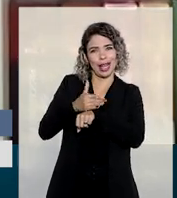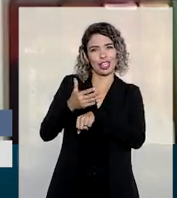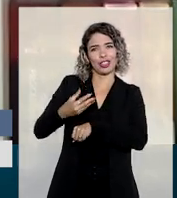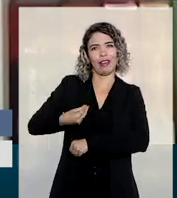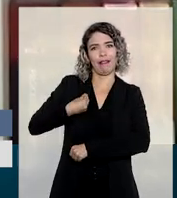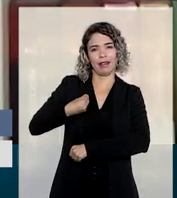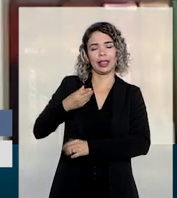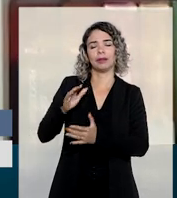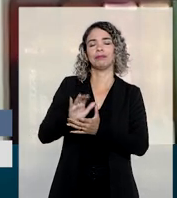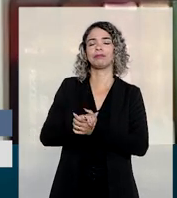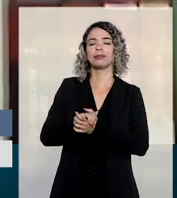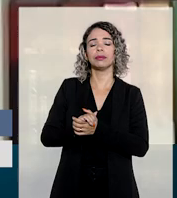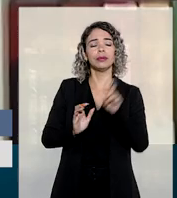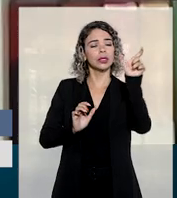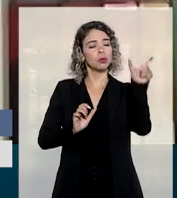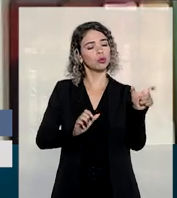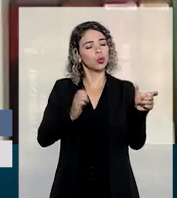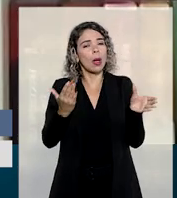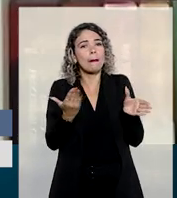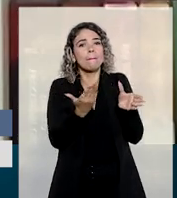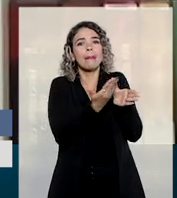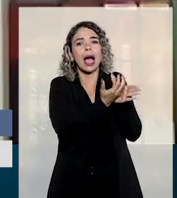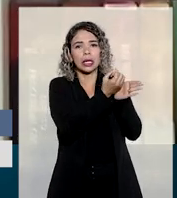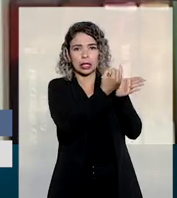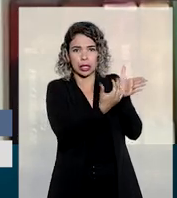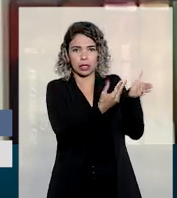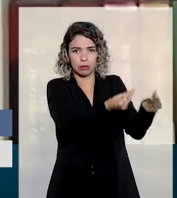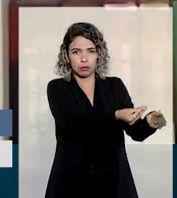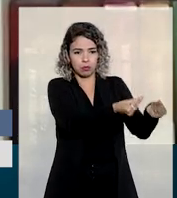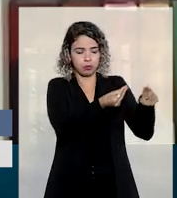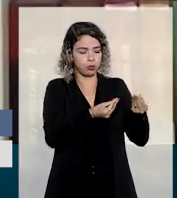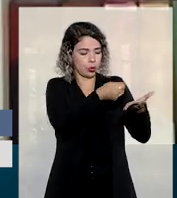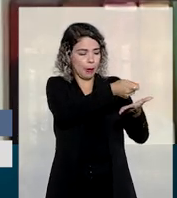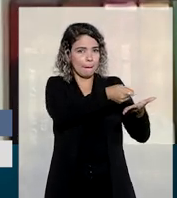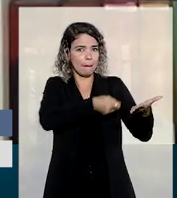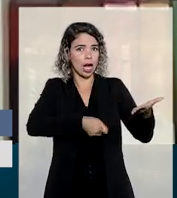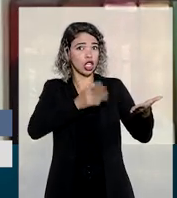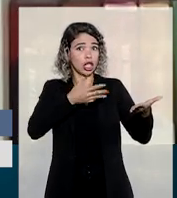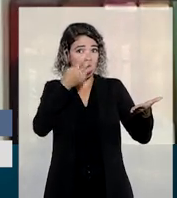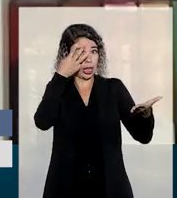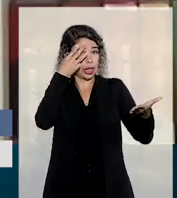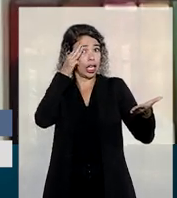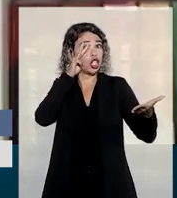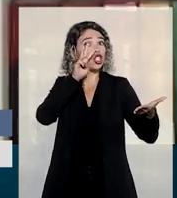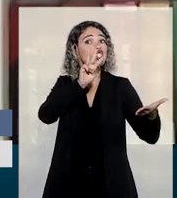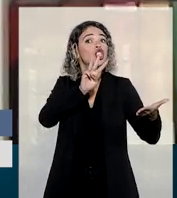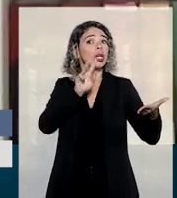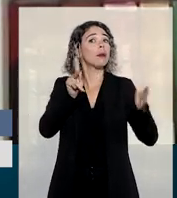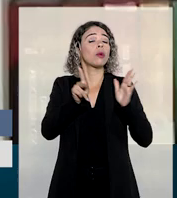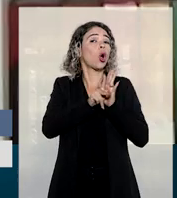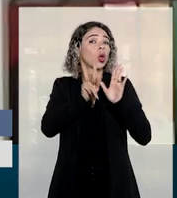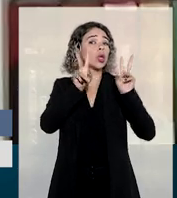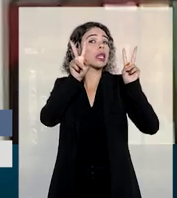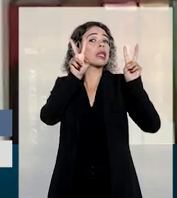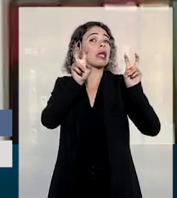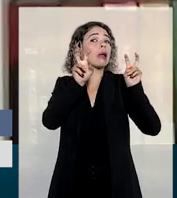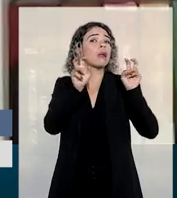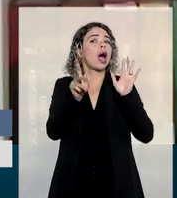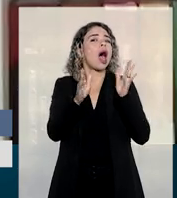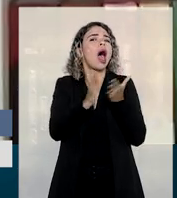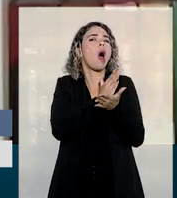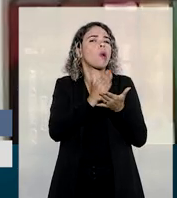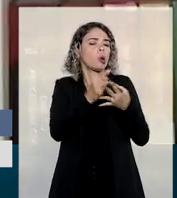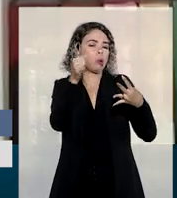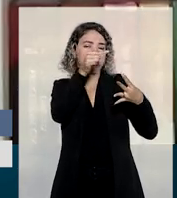né, que uma das partes oponha embargos de declaração no terceiro dia sobre um determinado ponto da